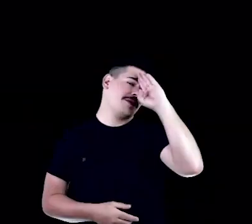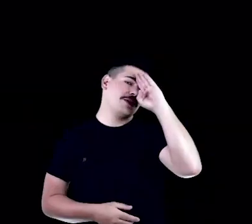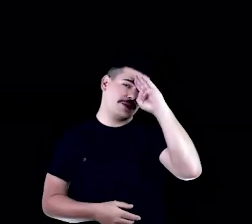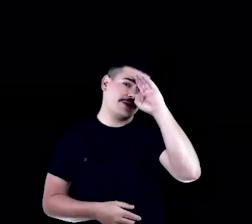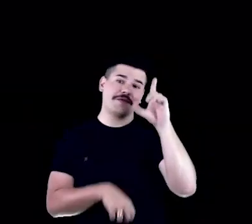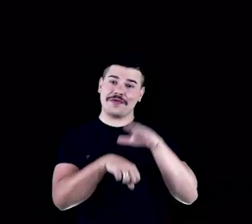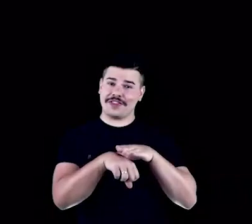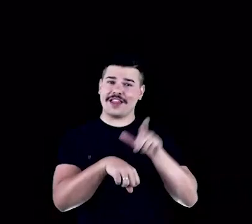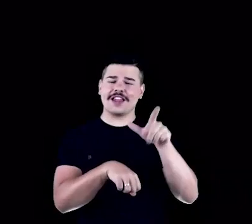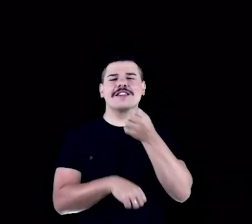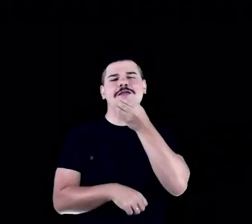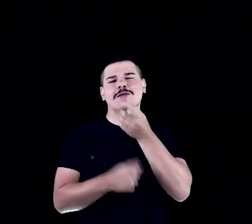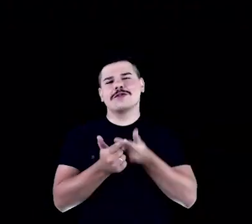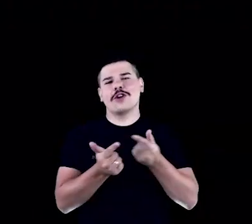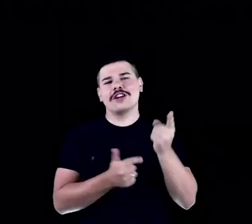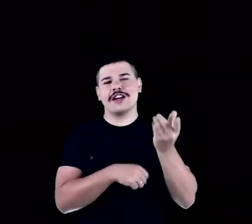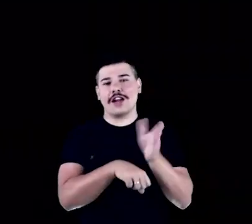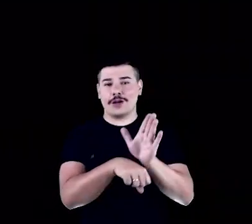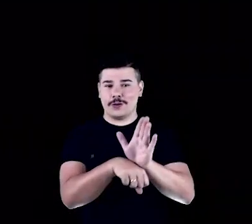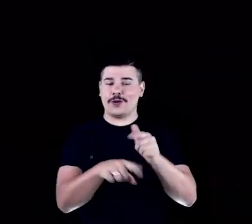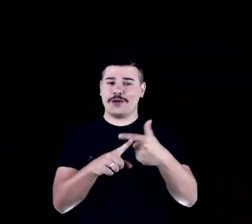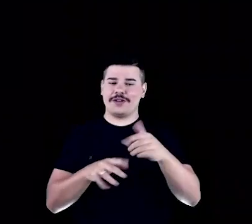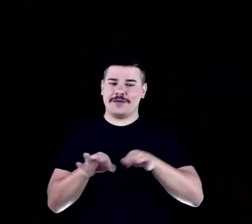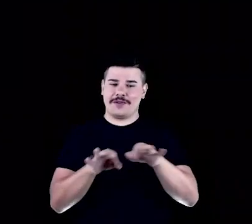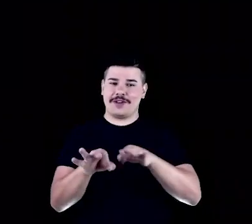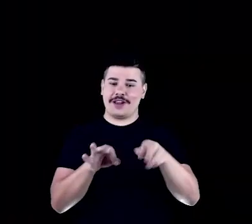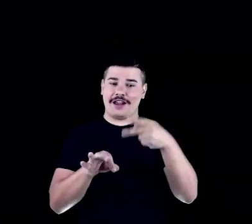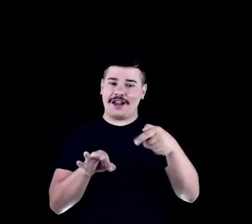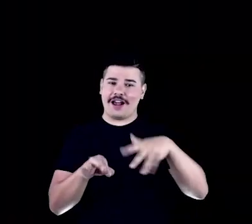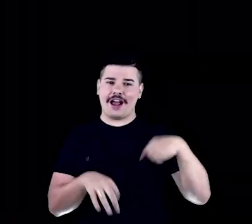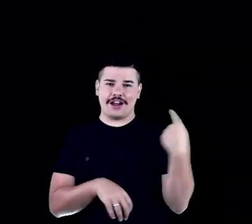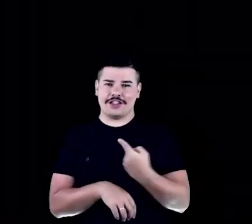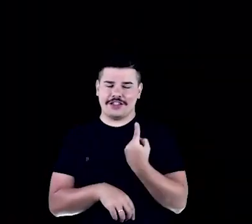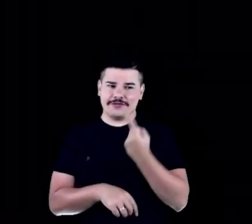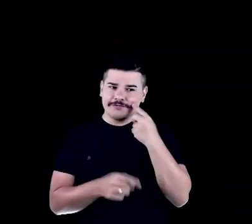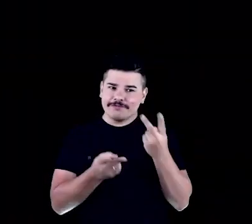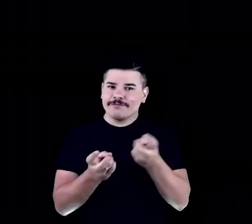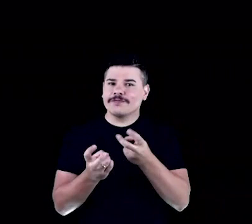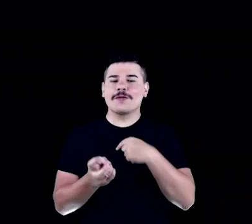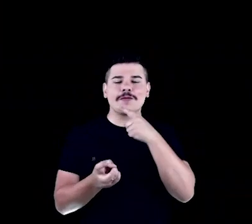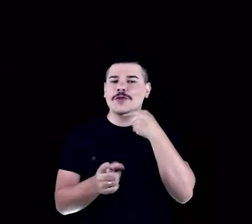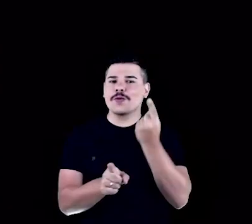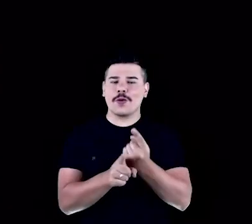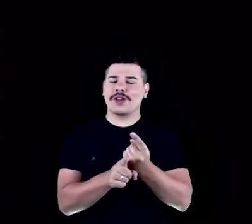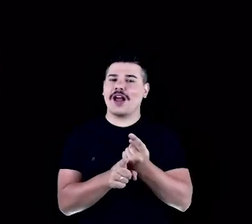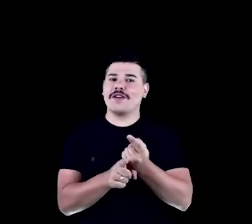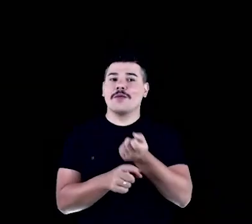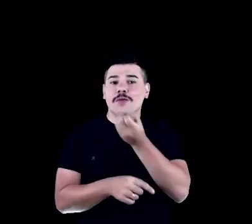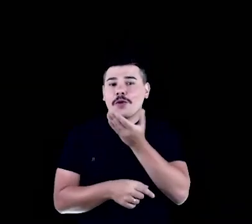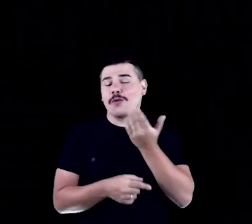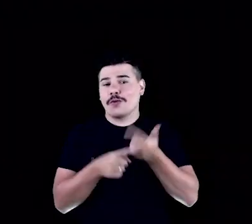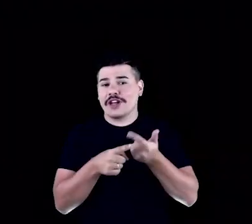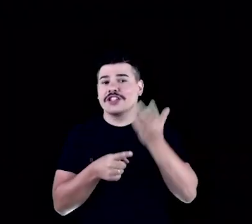dramaturgo. Ainda bem que você ajudou nessas mini-bios que a gente se envia a me tentar dar uma definição,